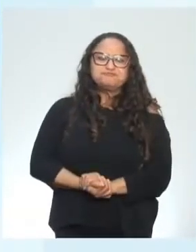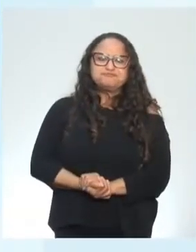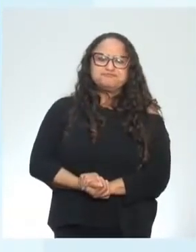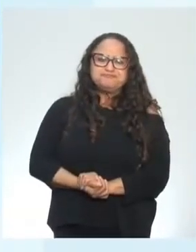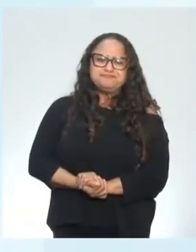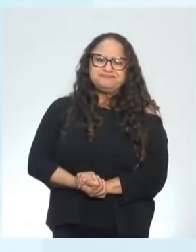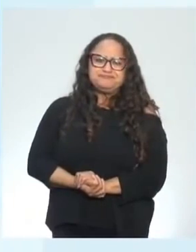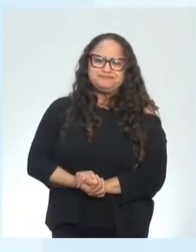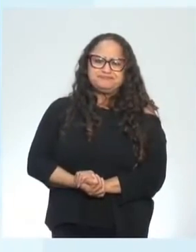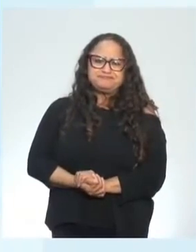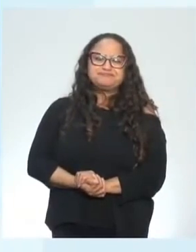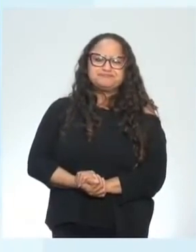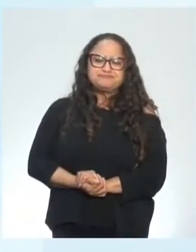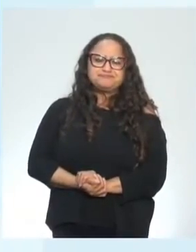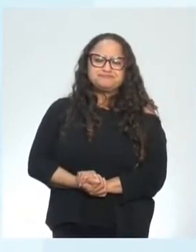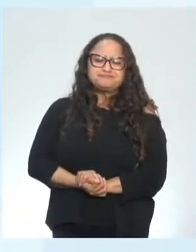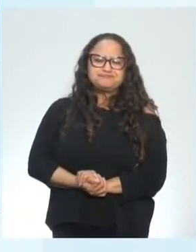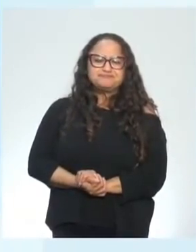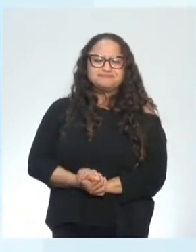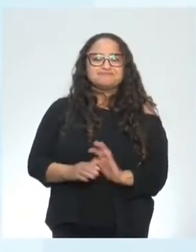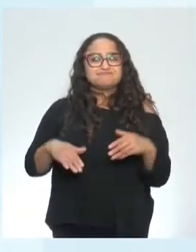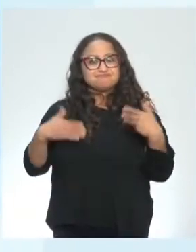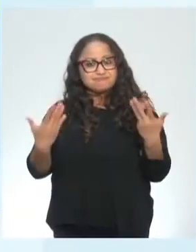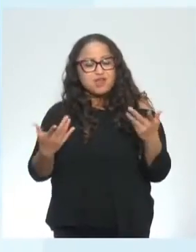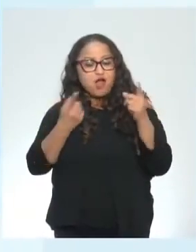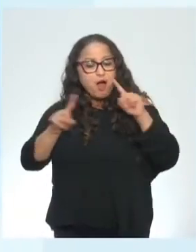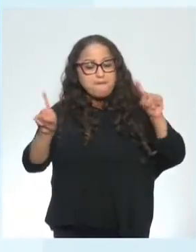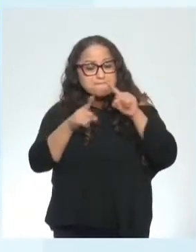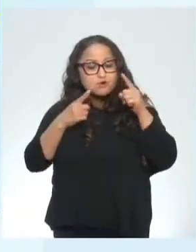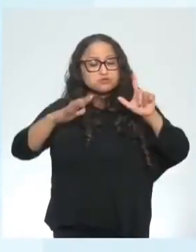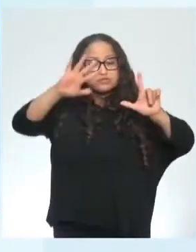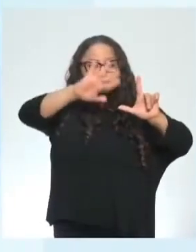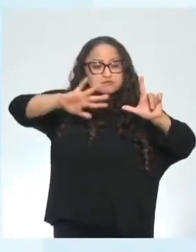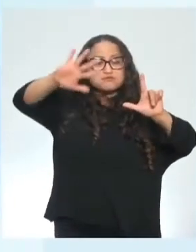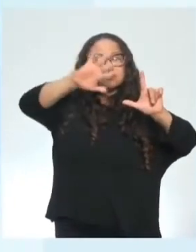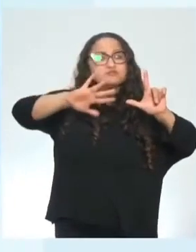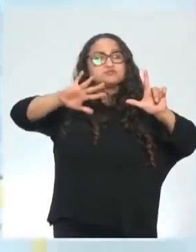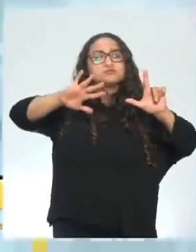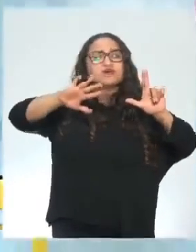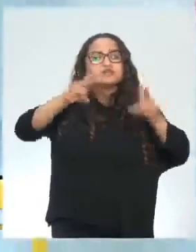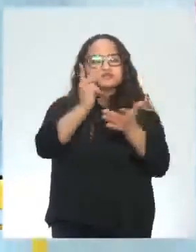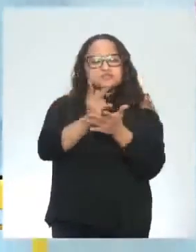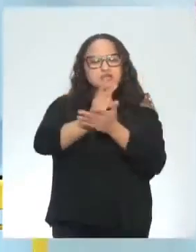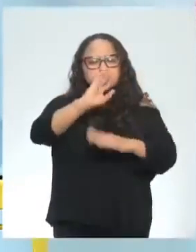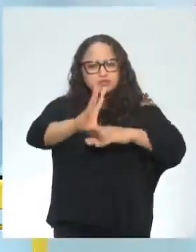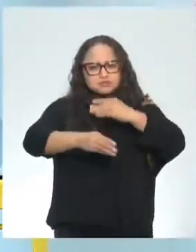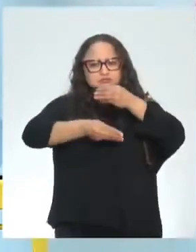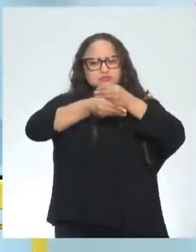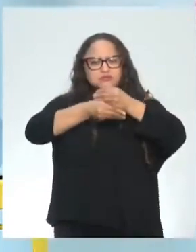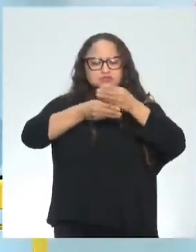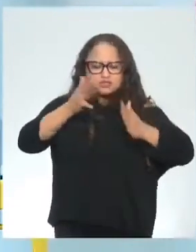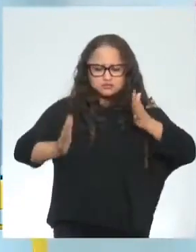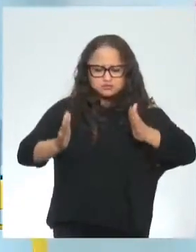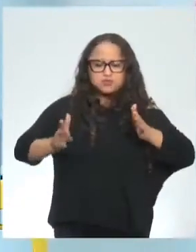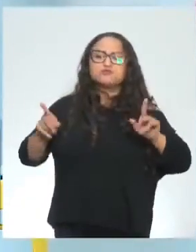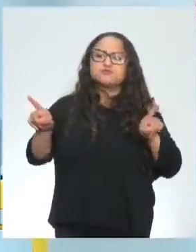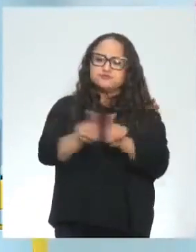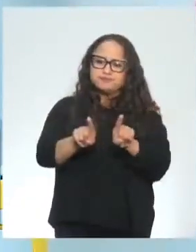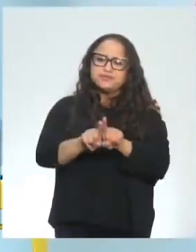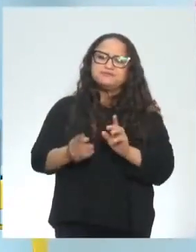ou Sued do Windows momento a música e os efeitos visuais são adicionados neste momento